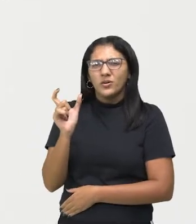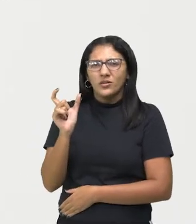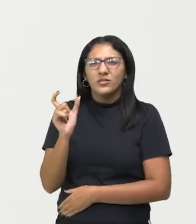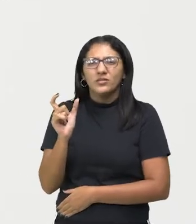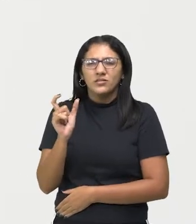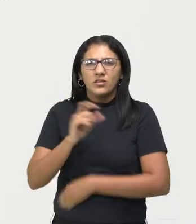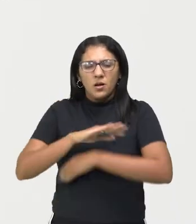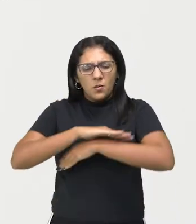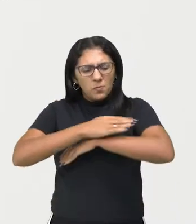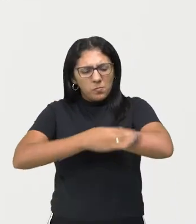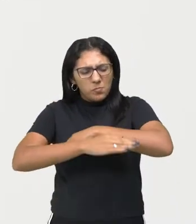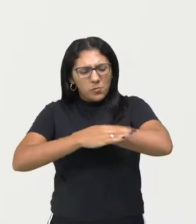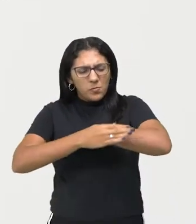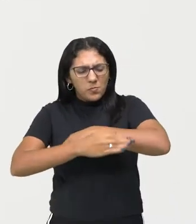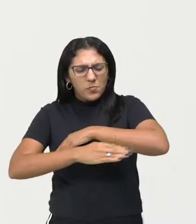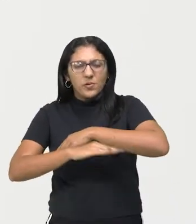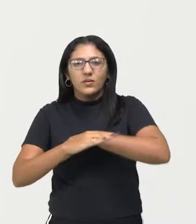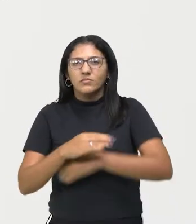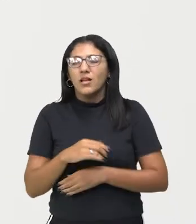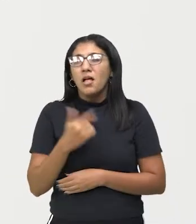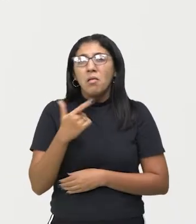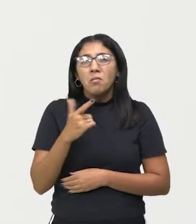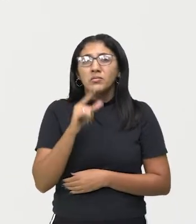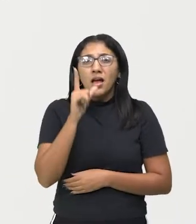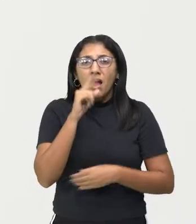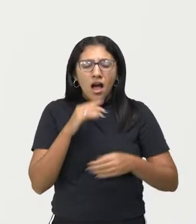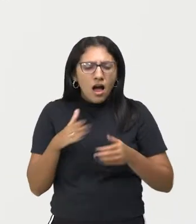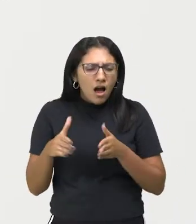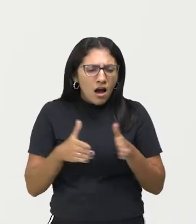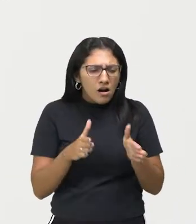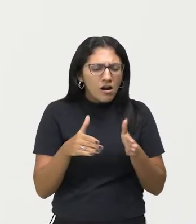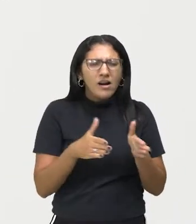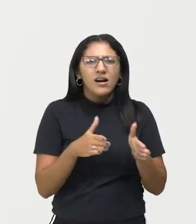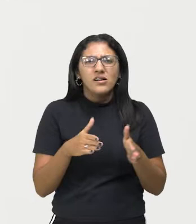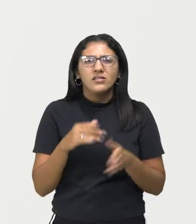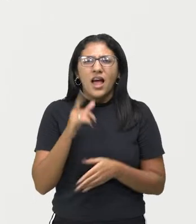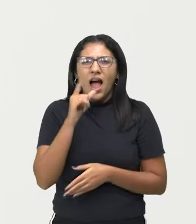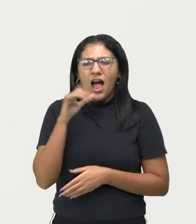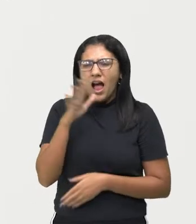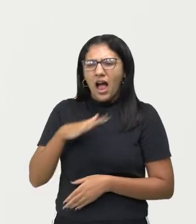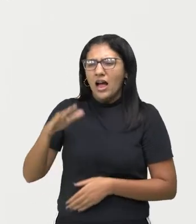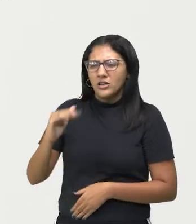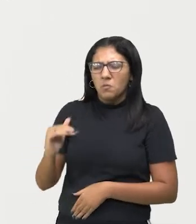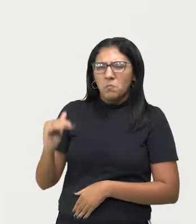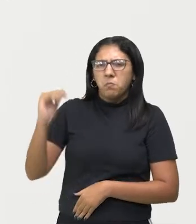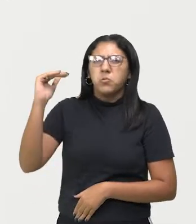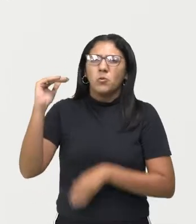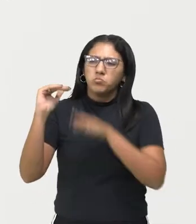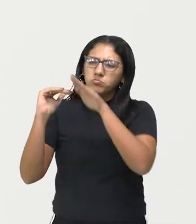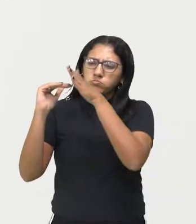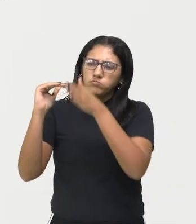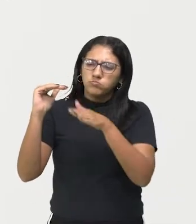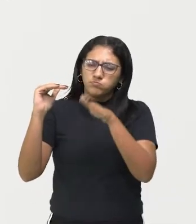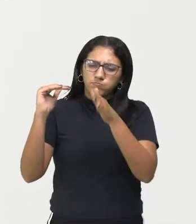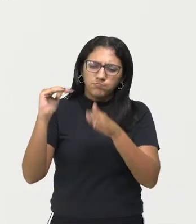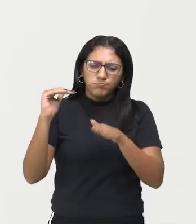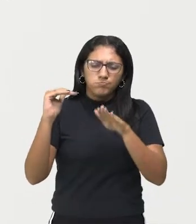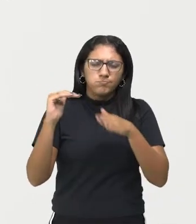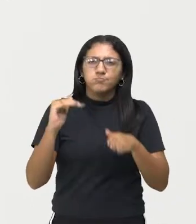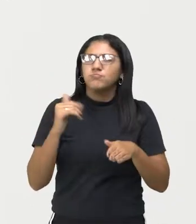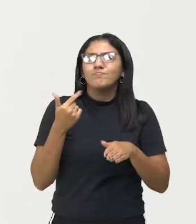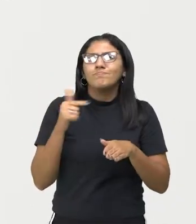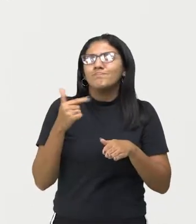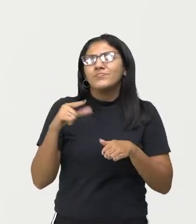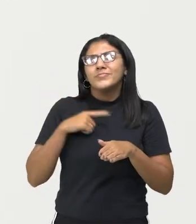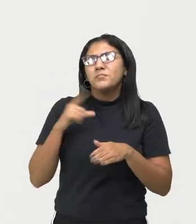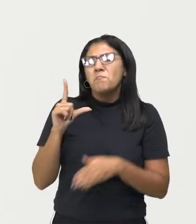tipo uma ladeira. Não tem um rio que comece muito no lugar alto e ele vai tendo essa declividade, ele vai tendo essa descida